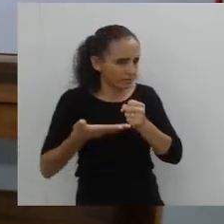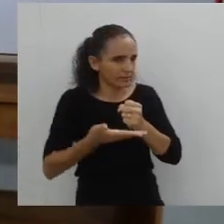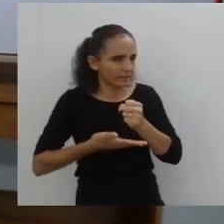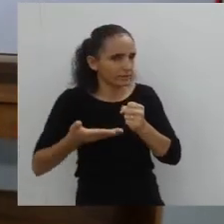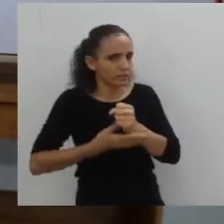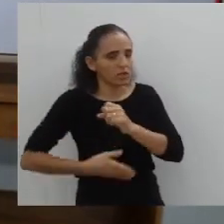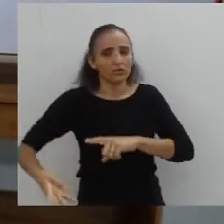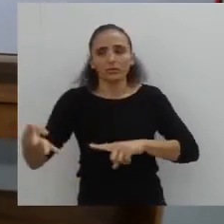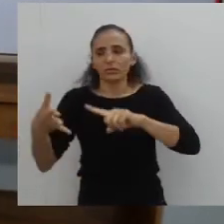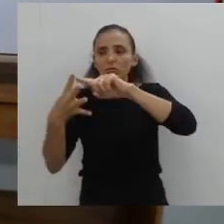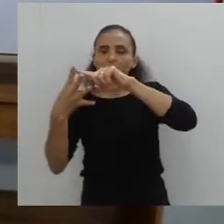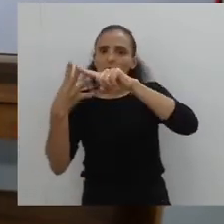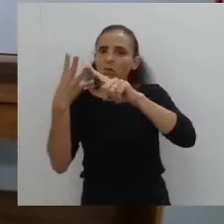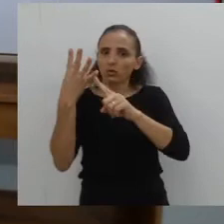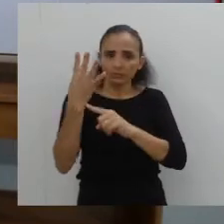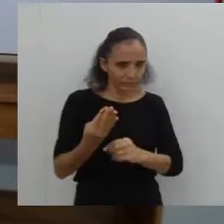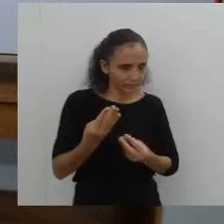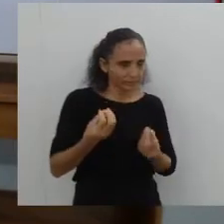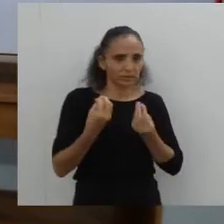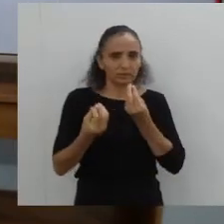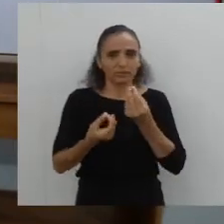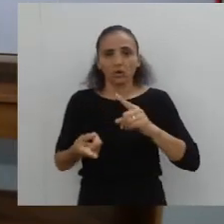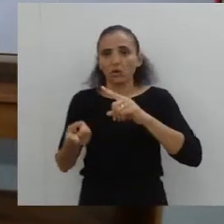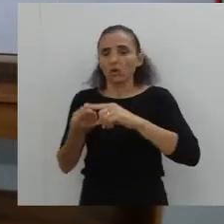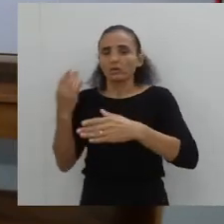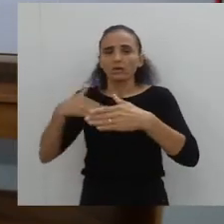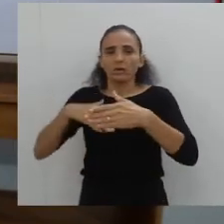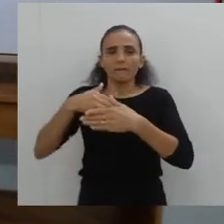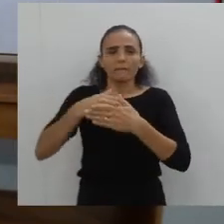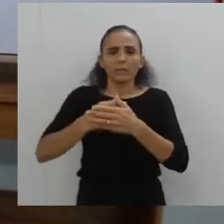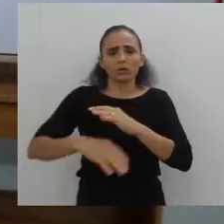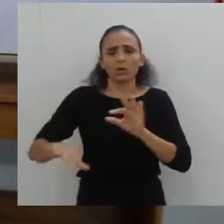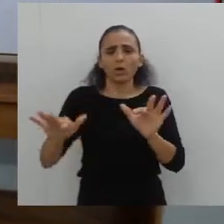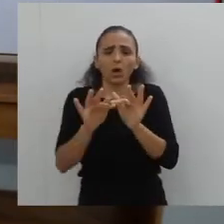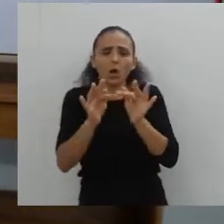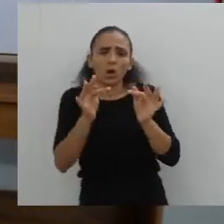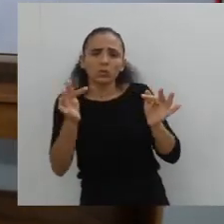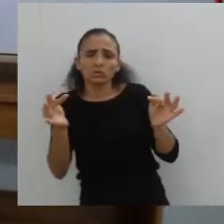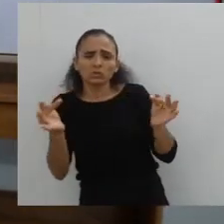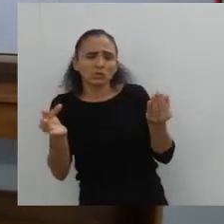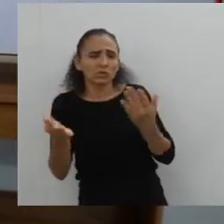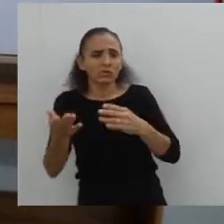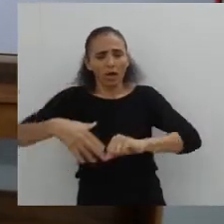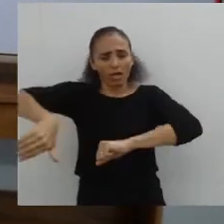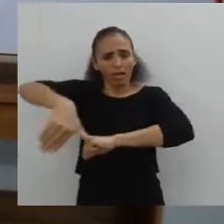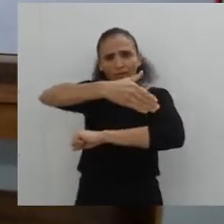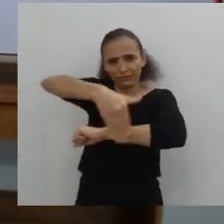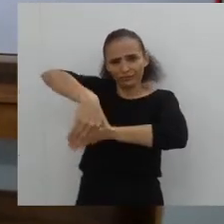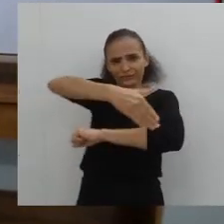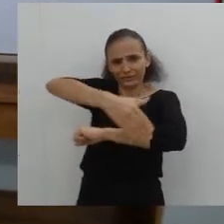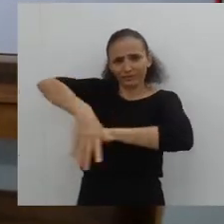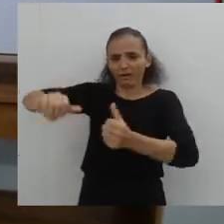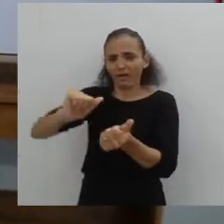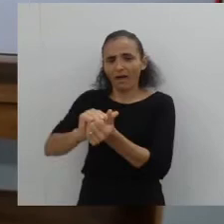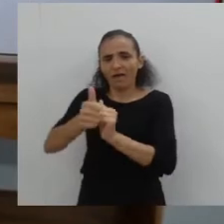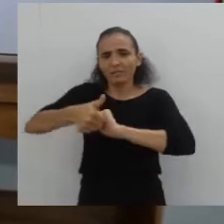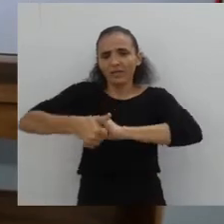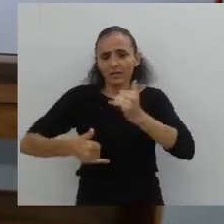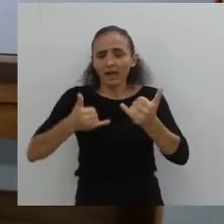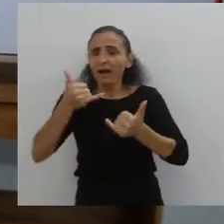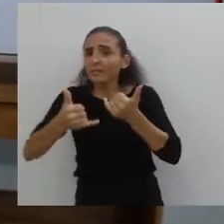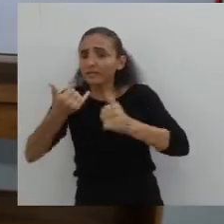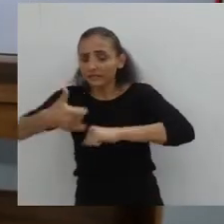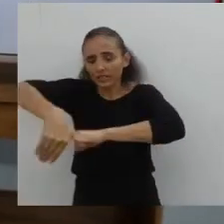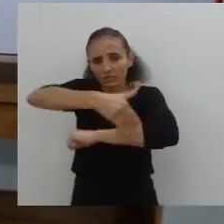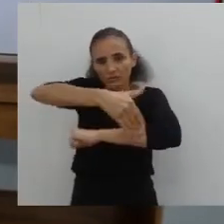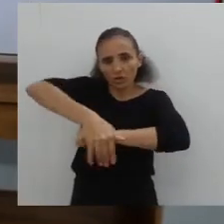falar de quatro tipos. Jogos populares, que são aqueles jogos de rua, né, os famosos jogos de rua. Os